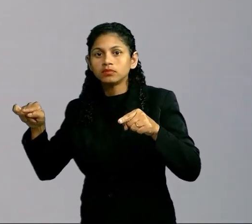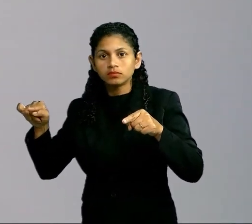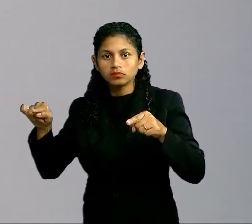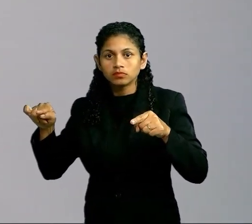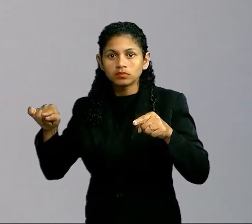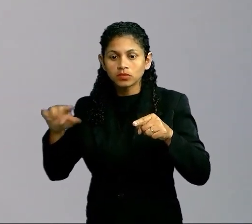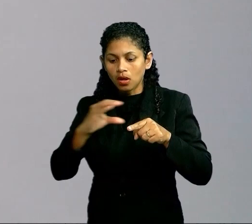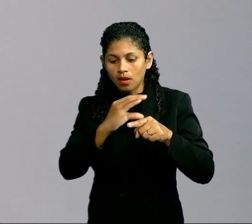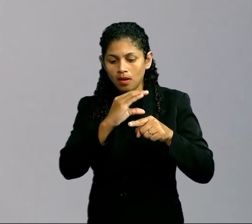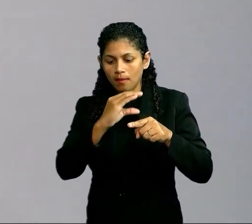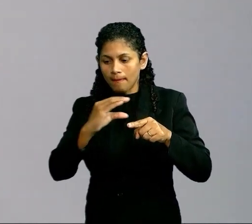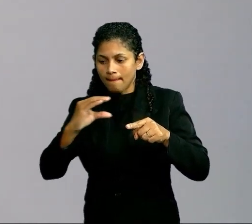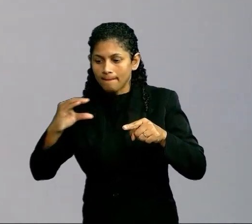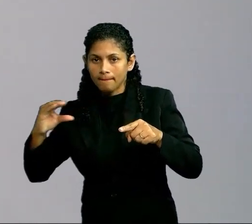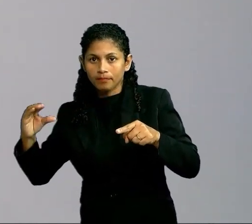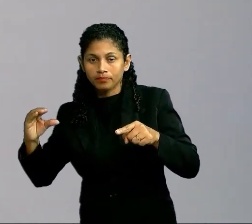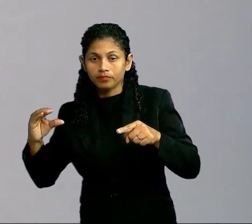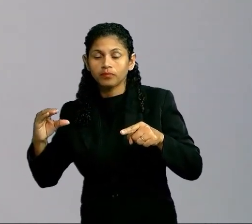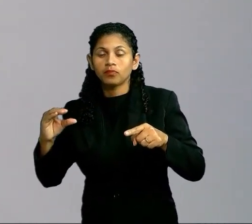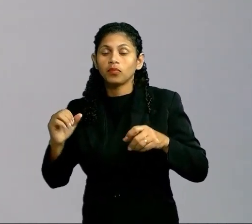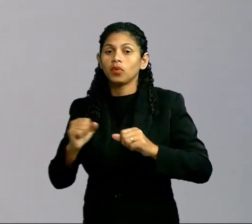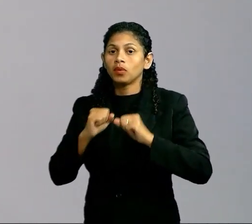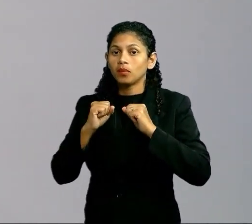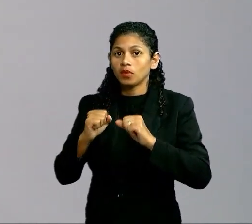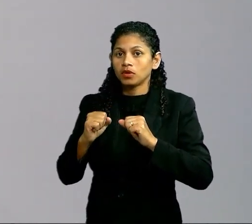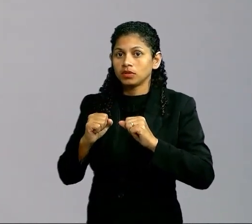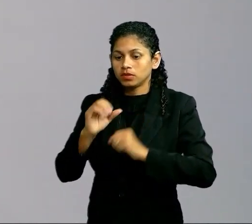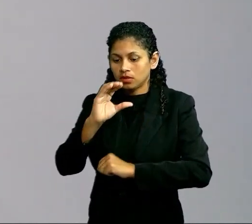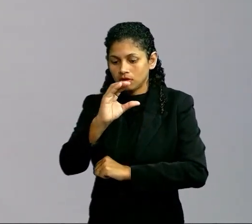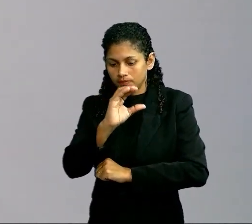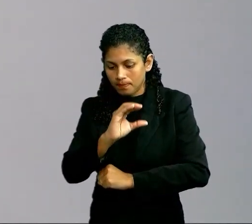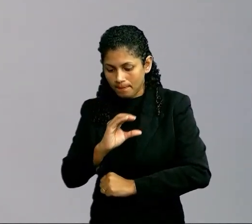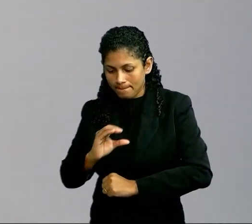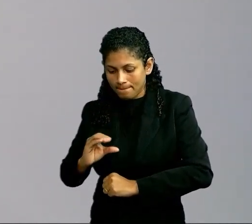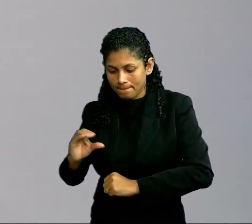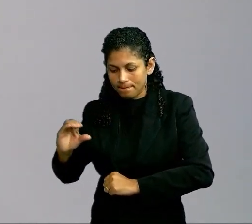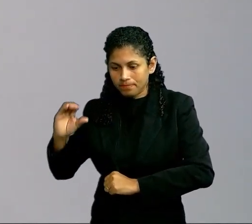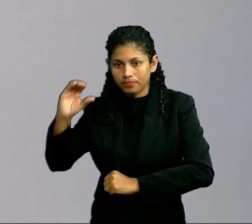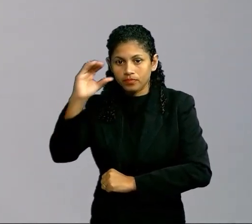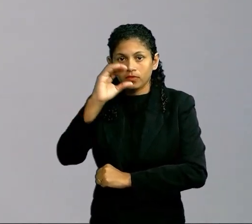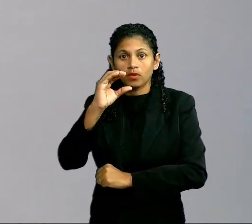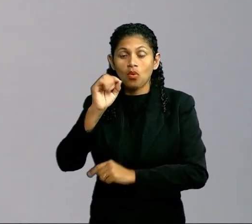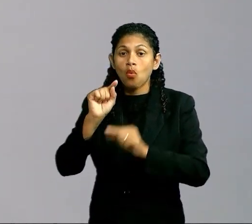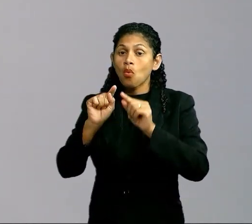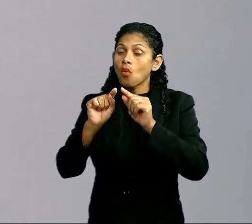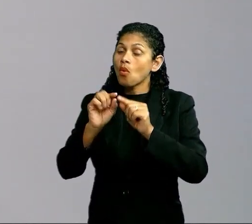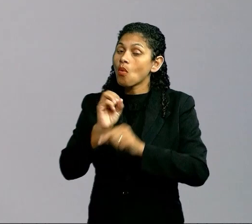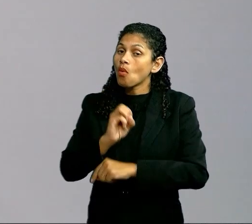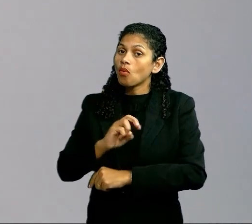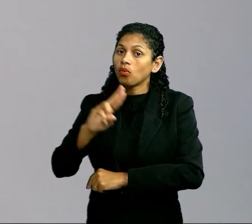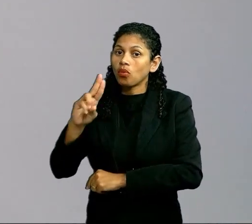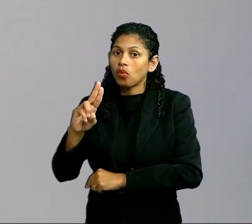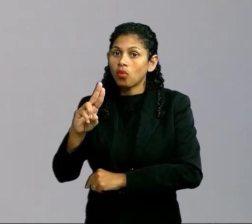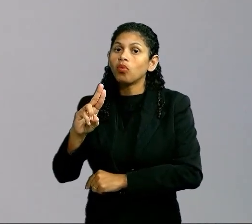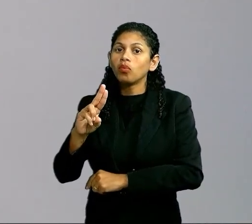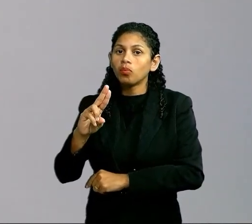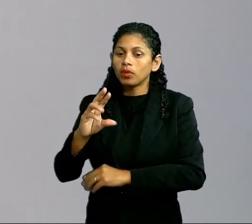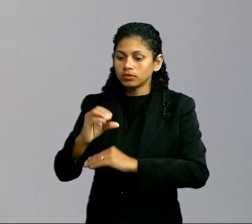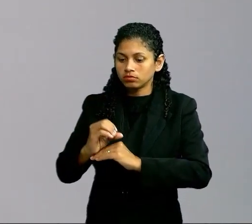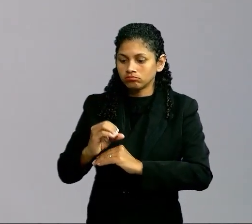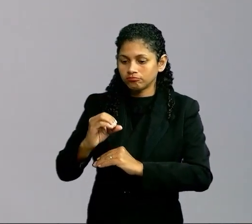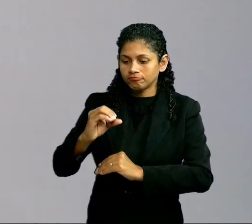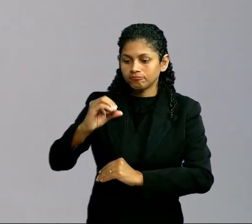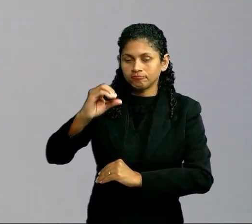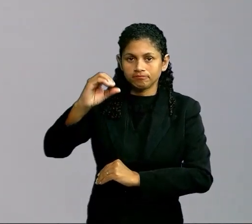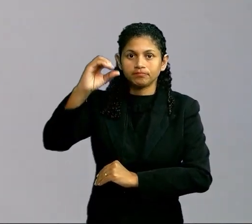forma cíclica e ter ramificações também, que é a cadeia mista, né? Uma parte é aberta, uma parte é fechada. Então é